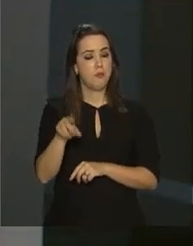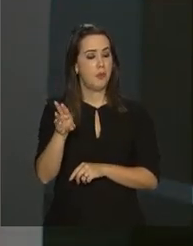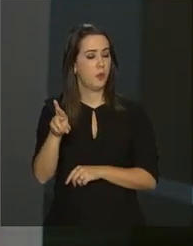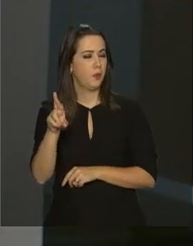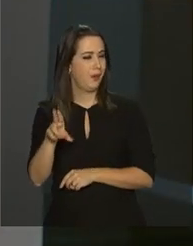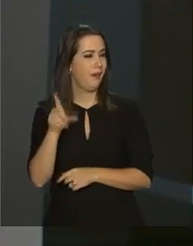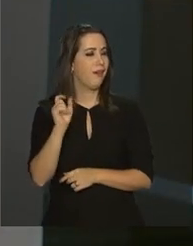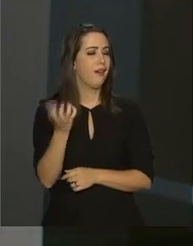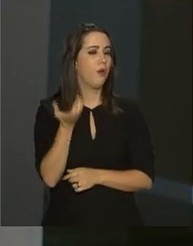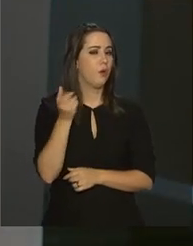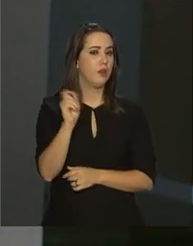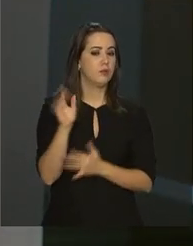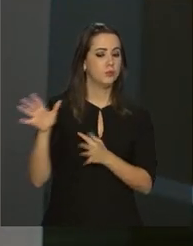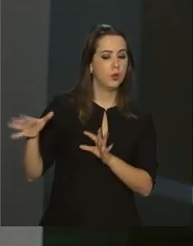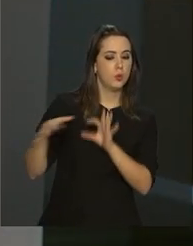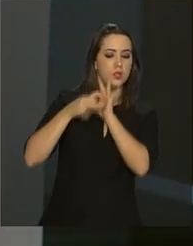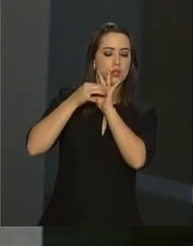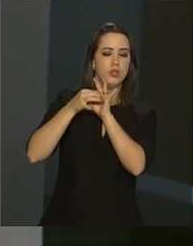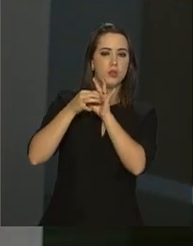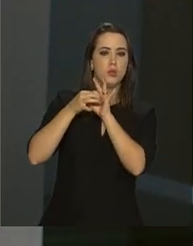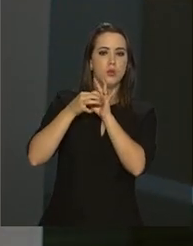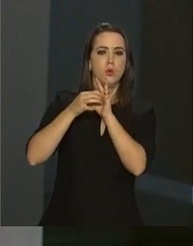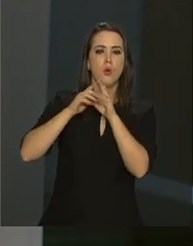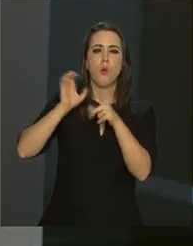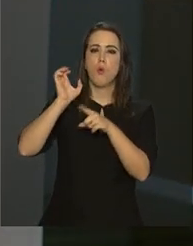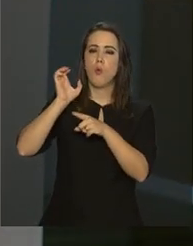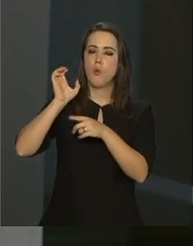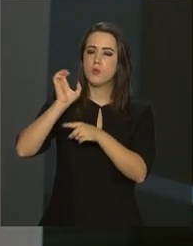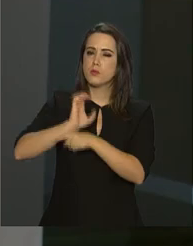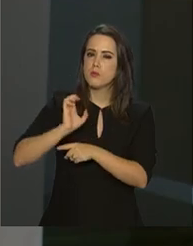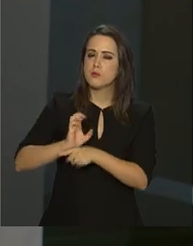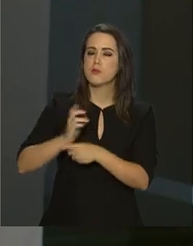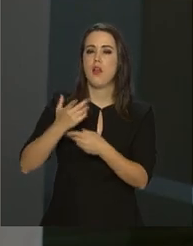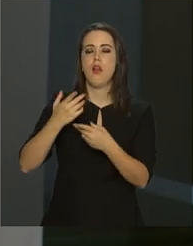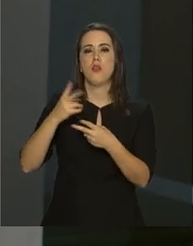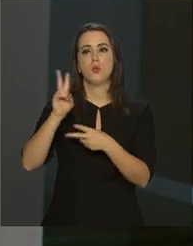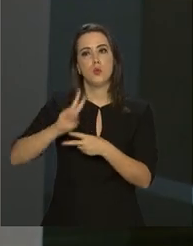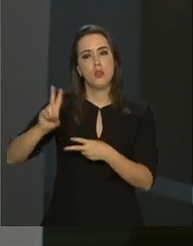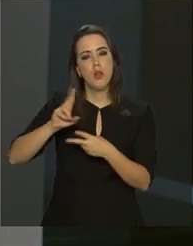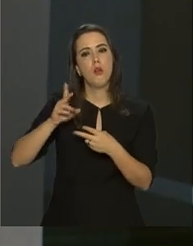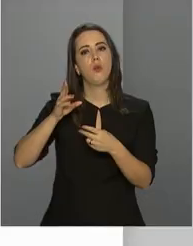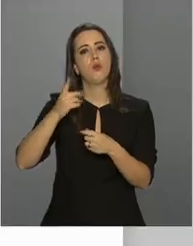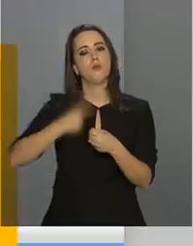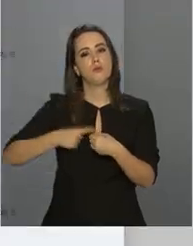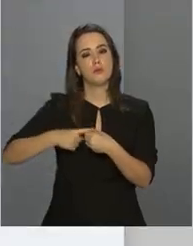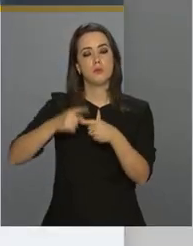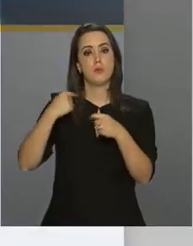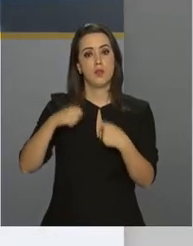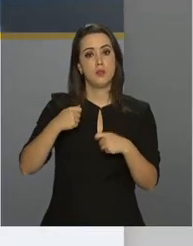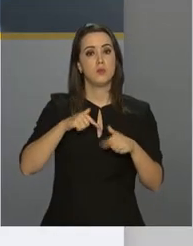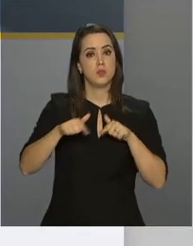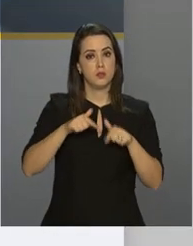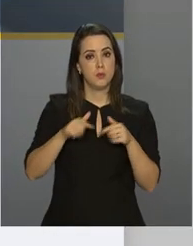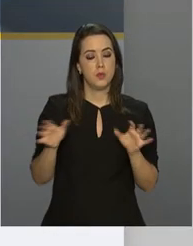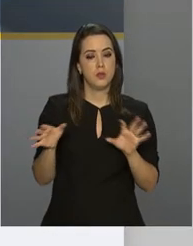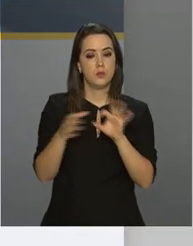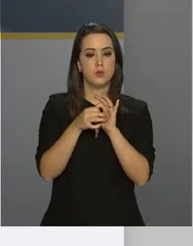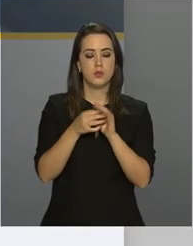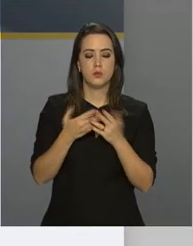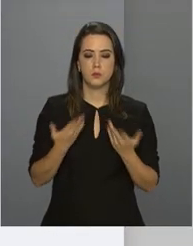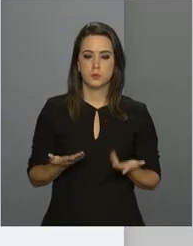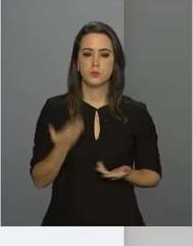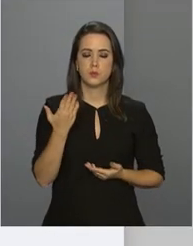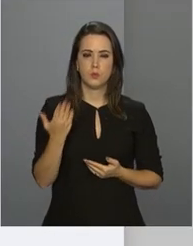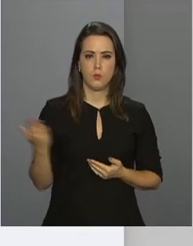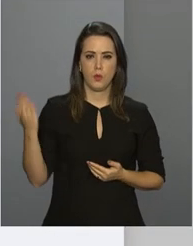desafio, aproximando os entes para que possam atuar de forma conjunta e coordenada. A rede.gov.br